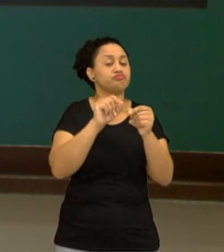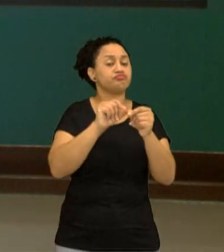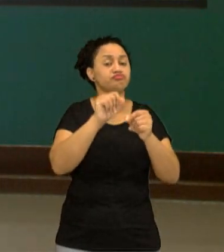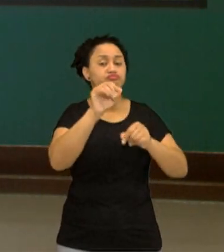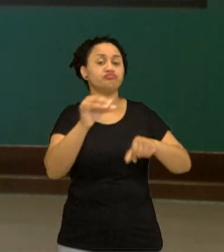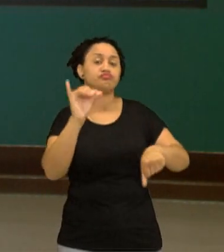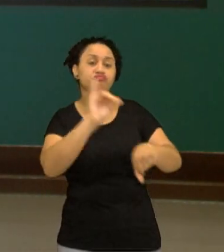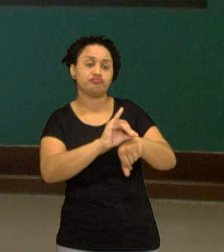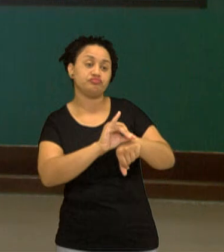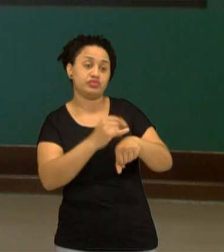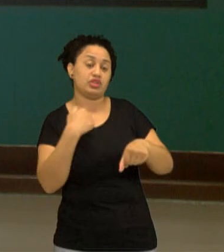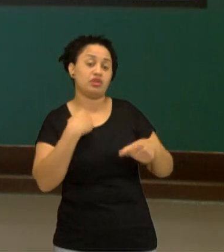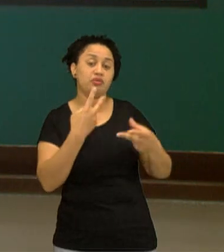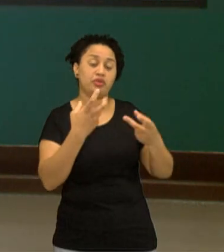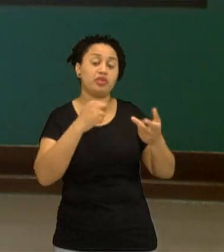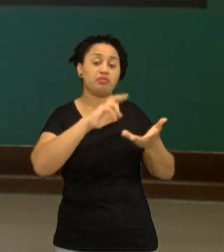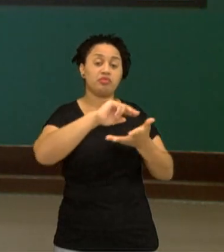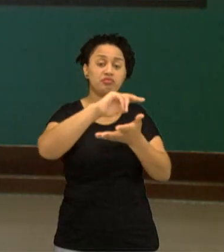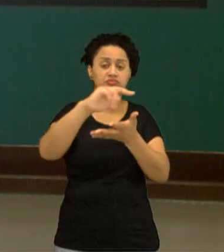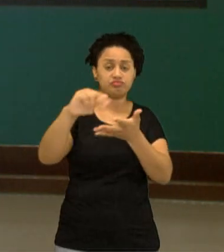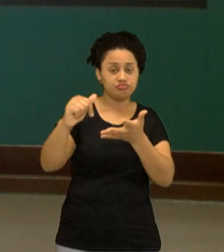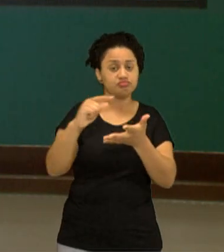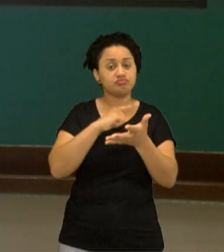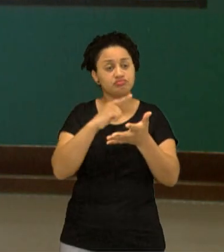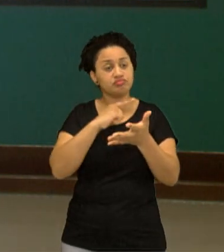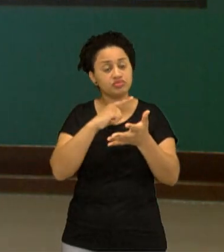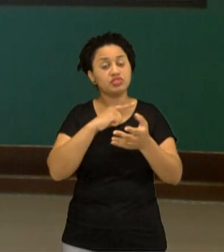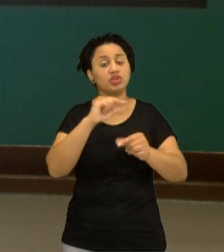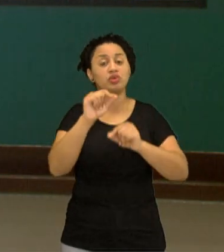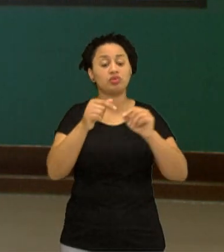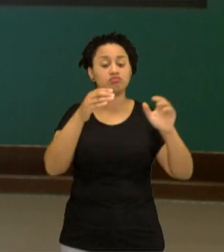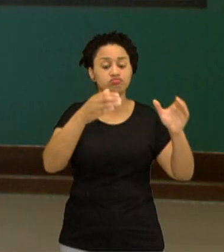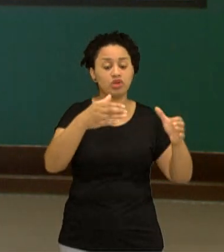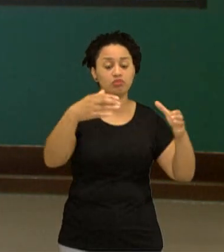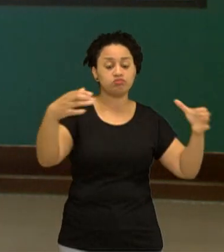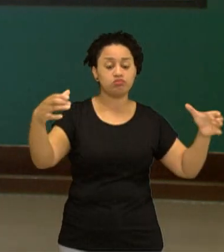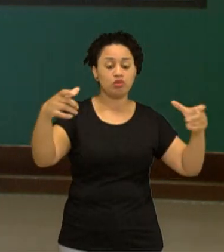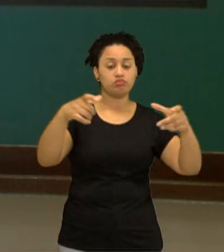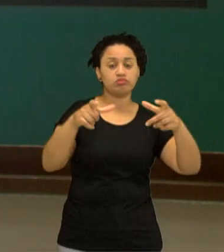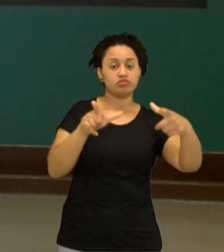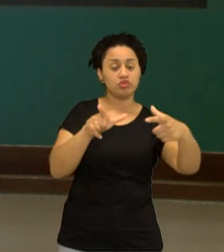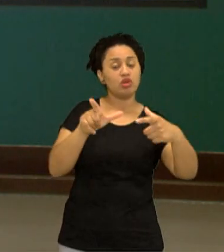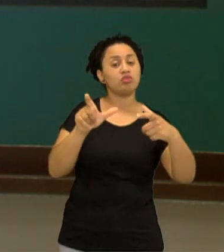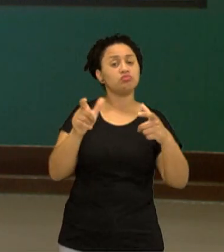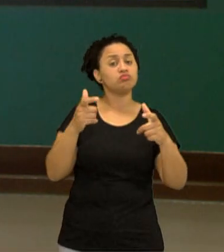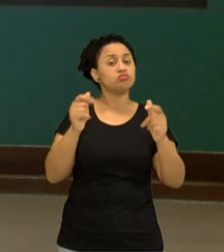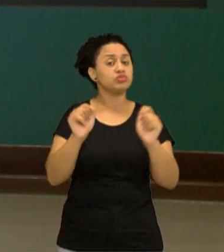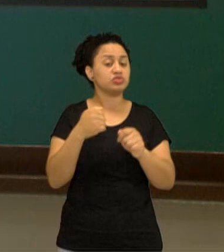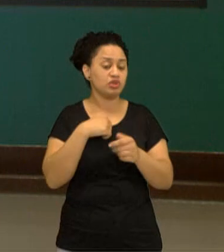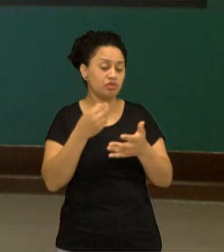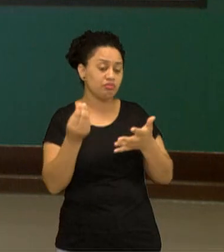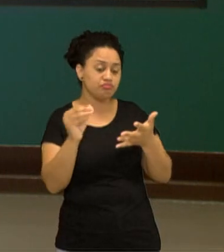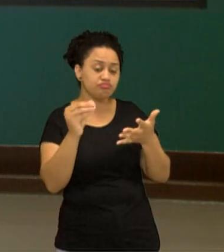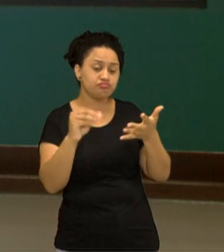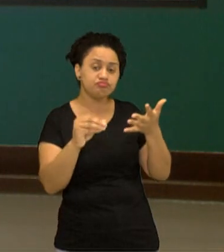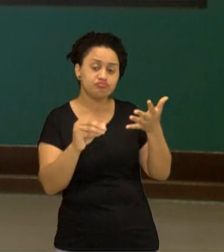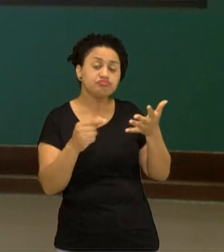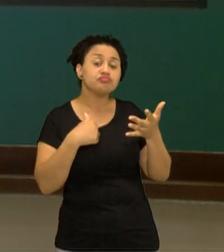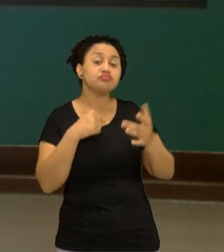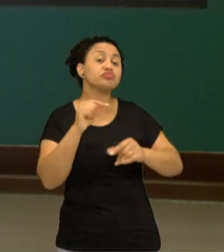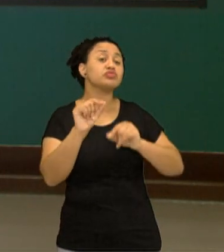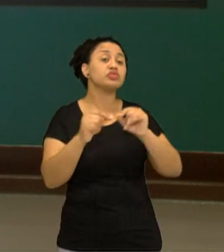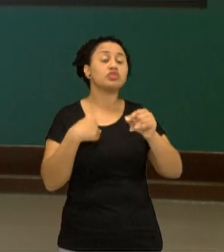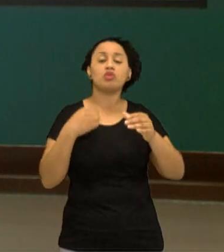aqui a gente tem uma variedade de recipientes, poderia ser uma outra palavra que você colocou, para